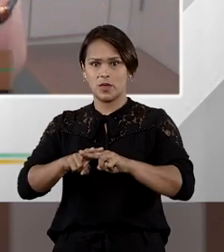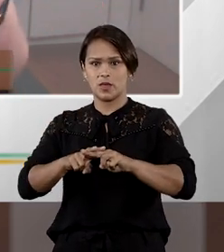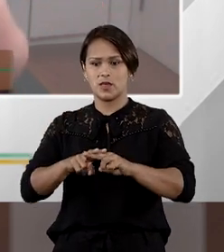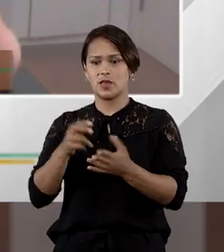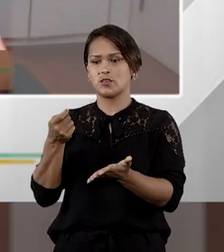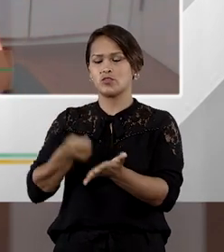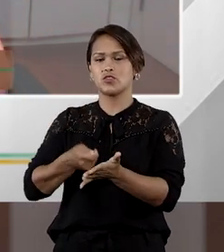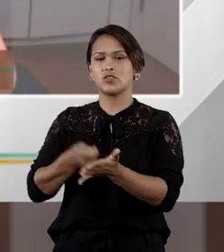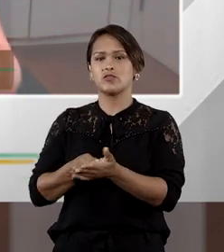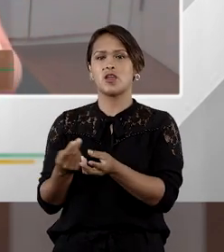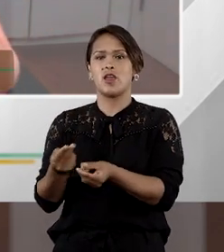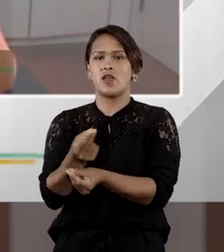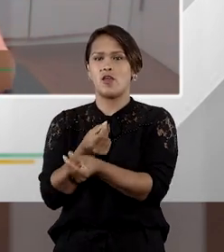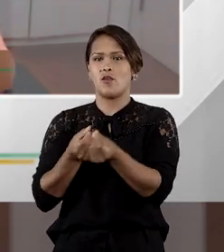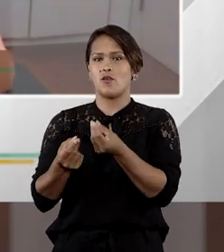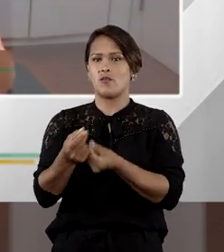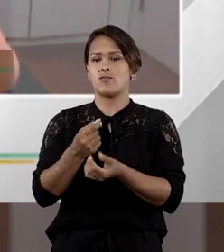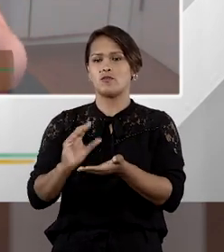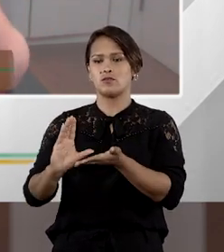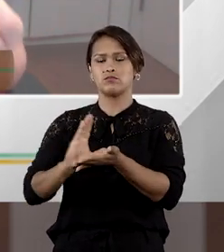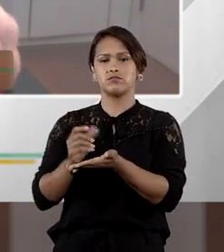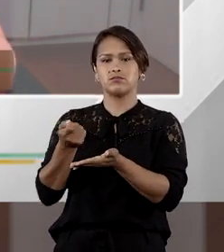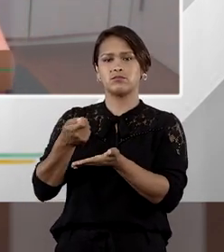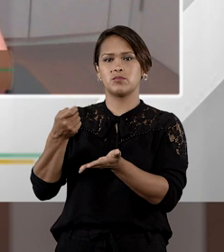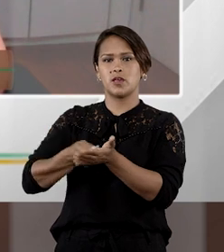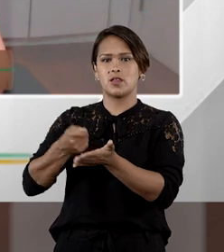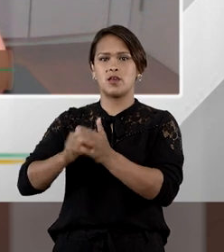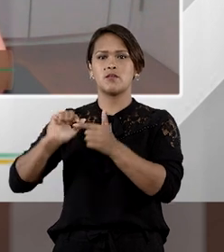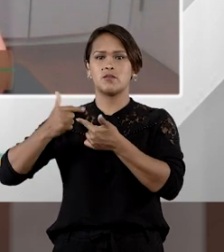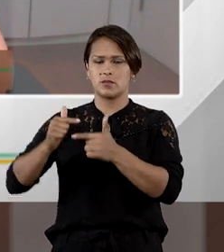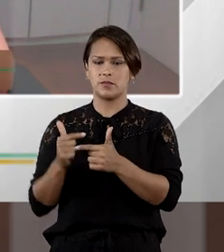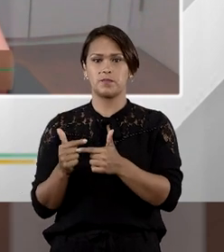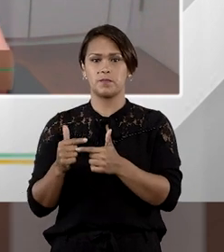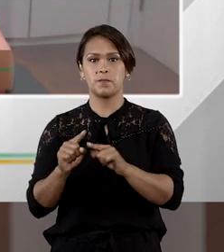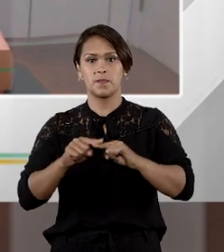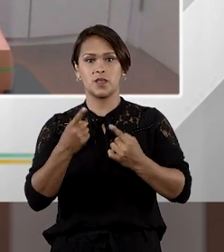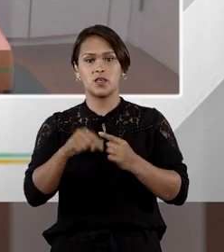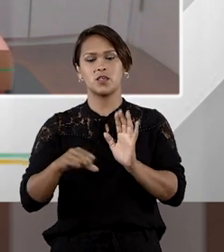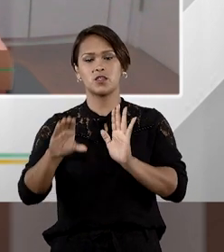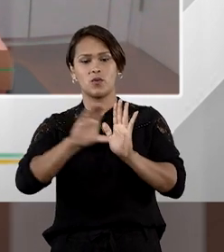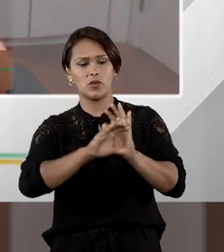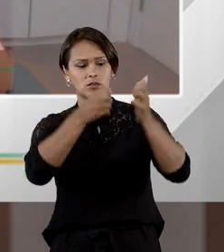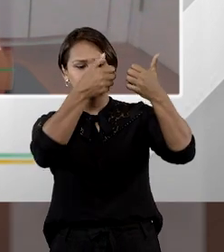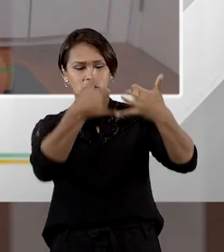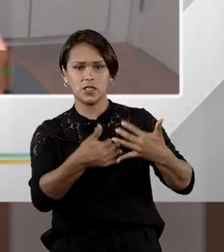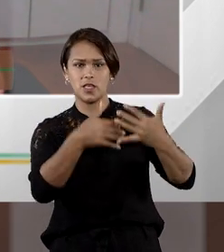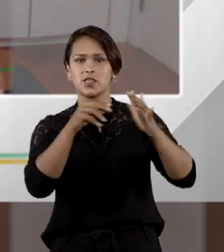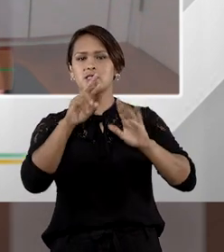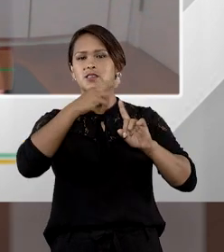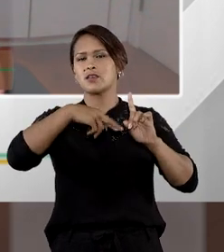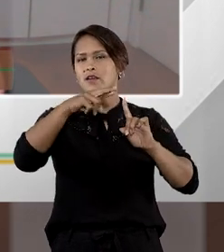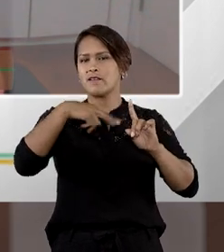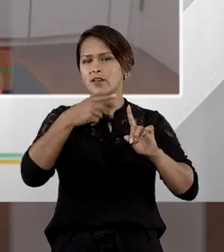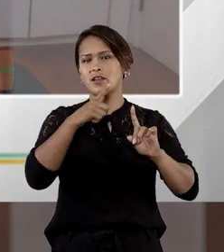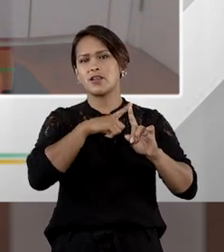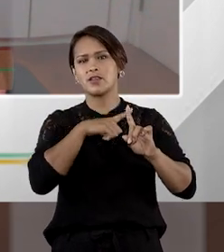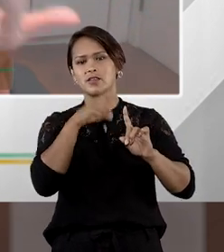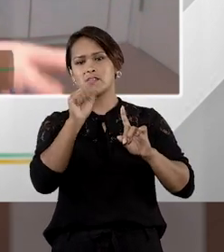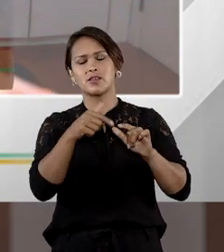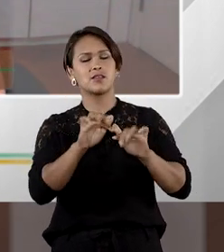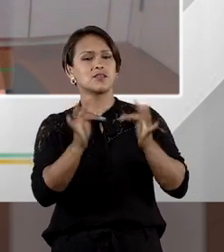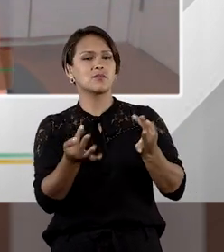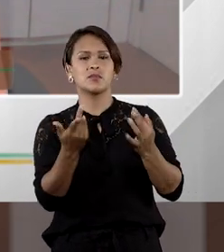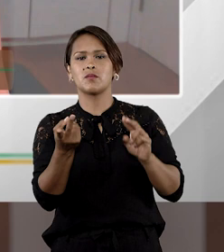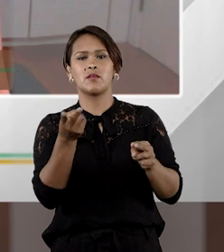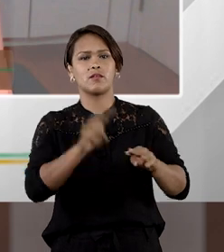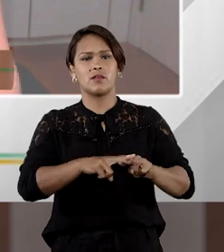que paga a dívida realmente é buscar bens e patrimônio para fazer. Então, o código, ele traz aí essas referências, né, de que